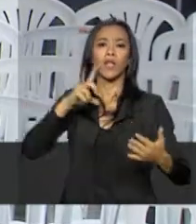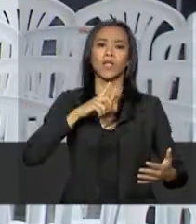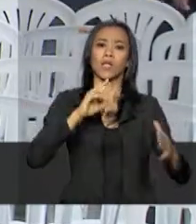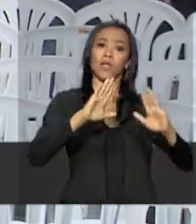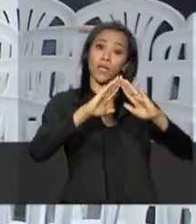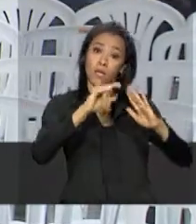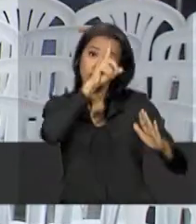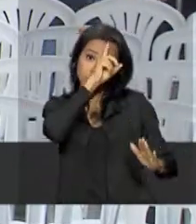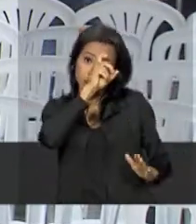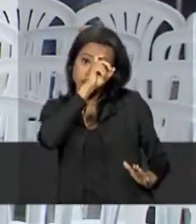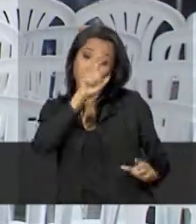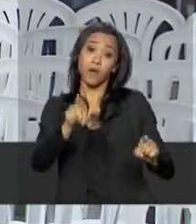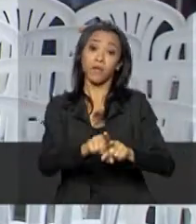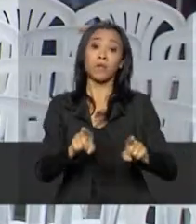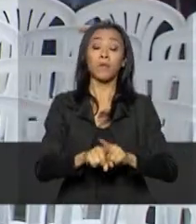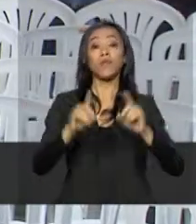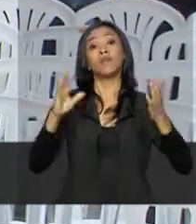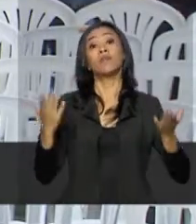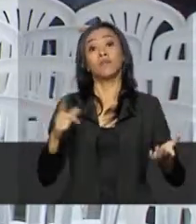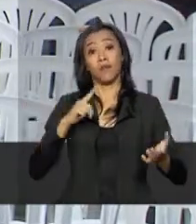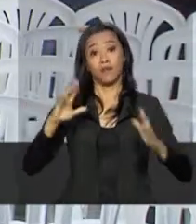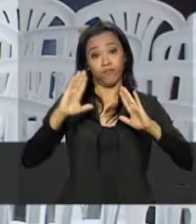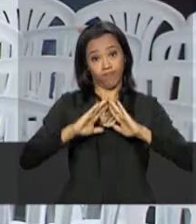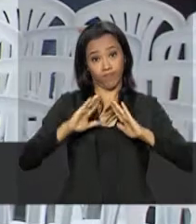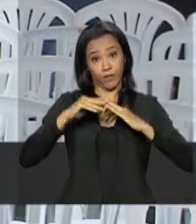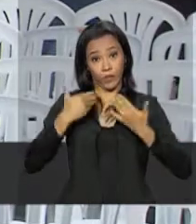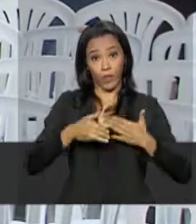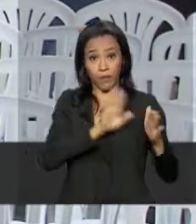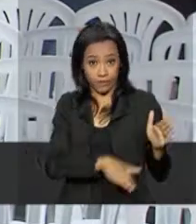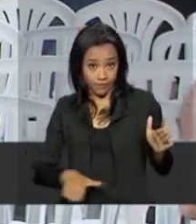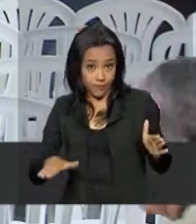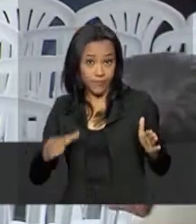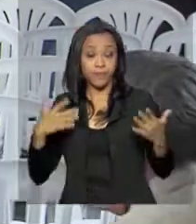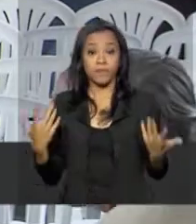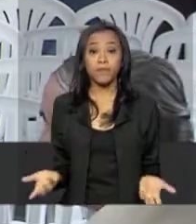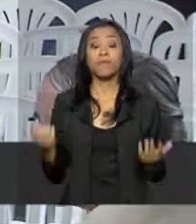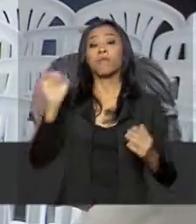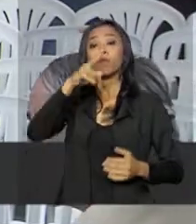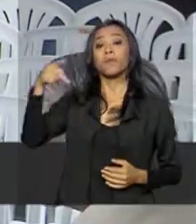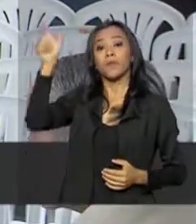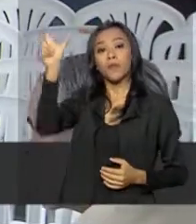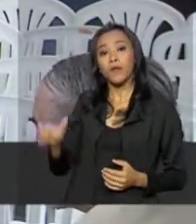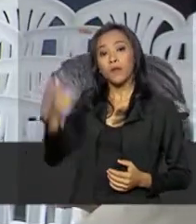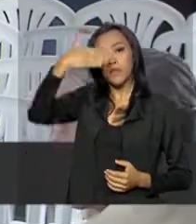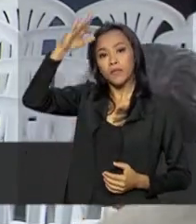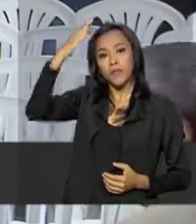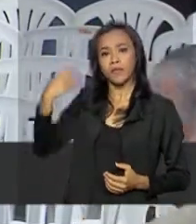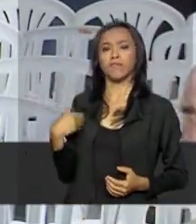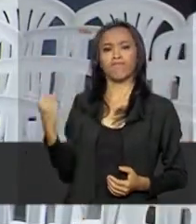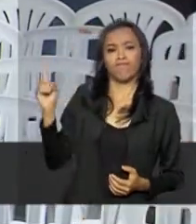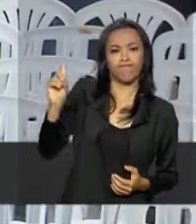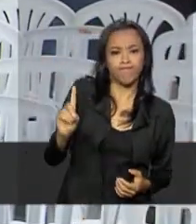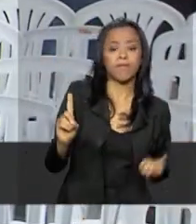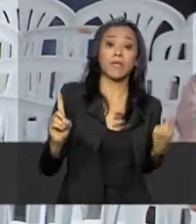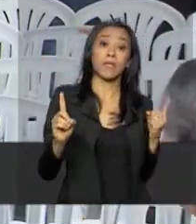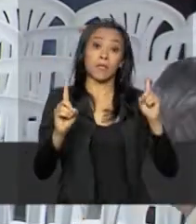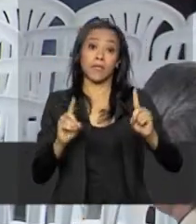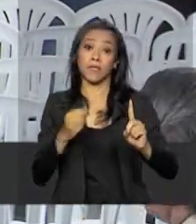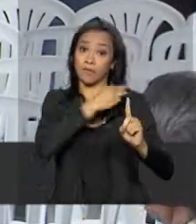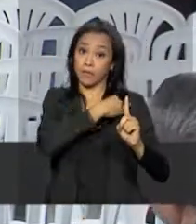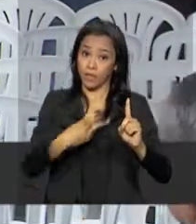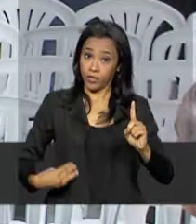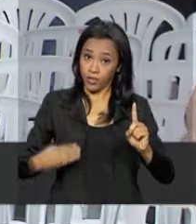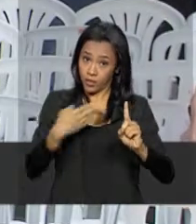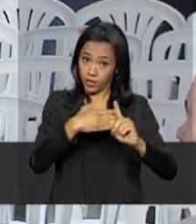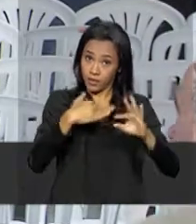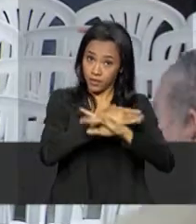saúde e creche para os moradores. Além do presidente Michel Temer, também participam da cerimônia os ministros das cidades,